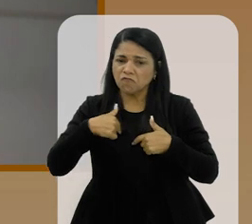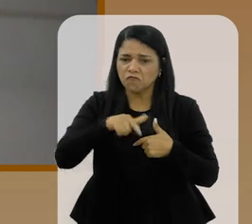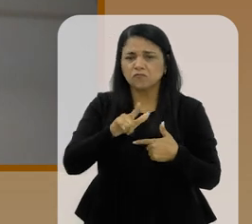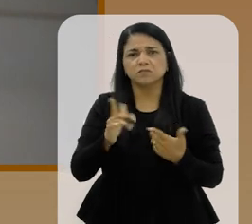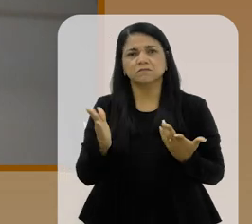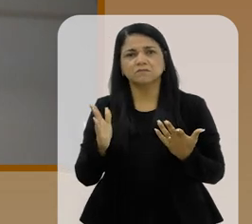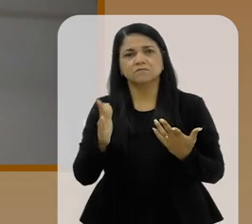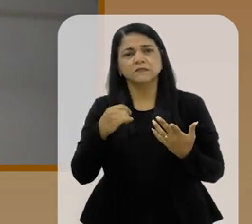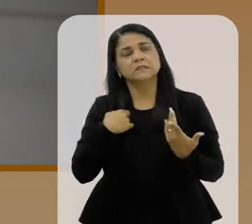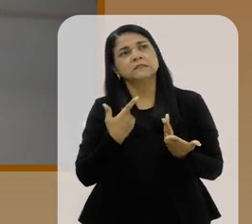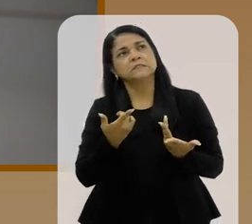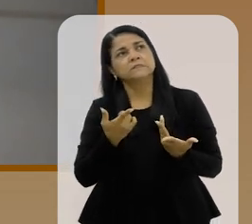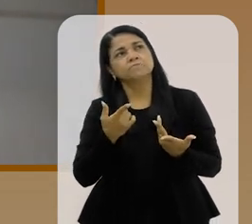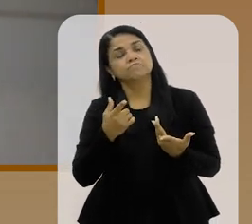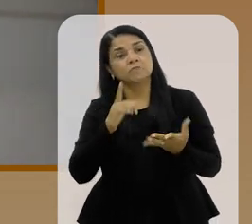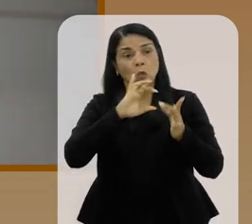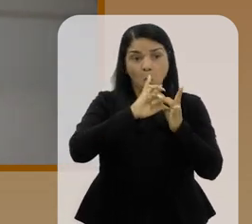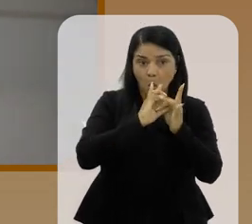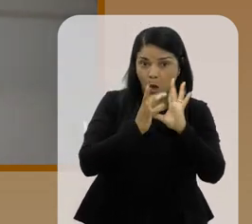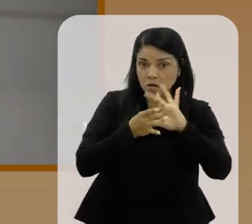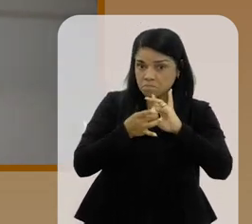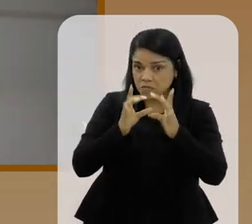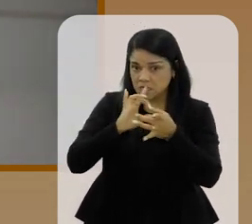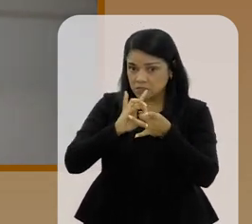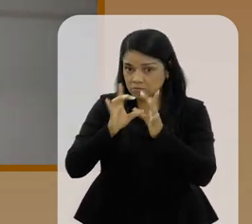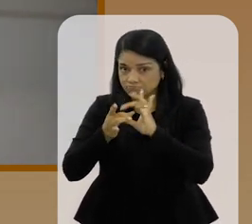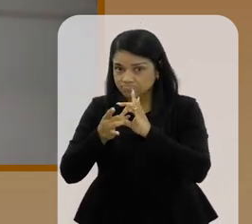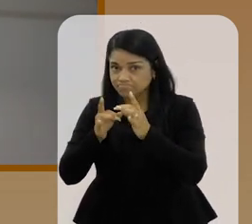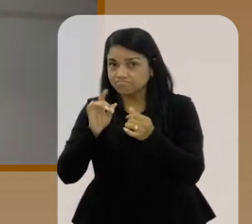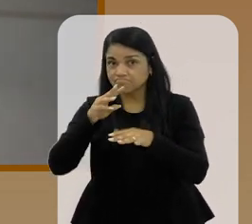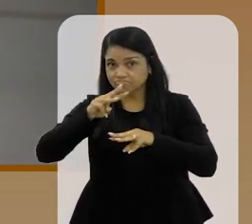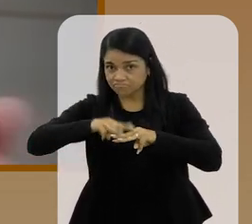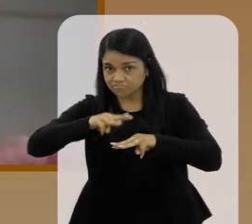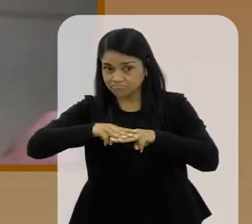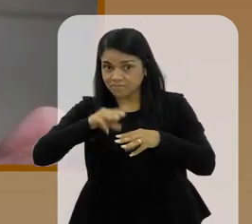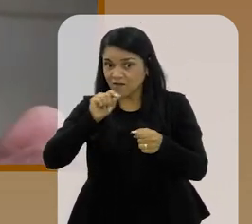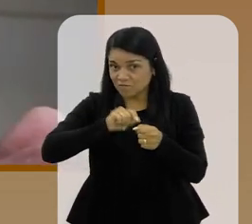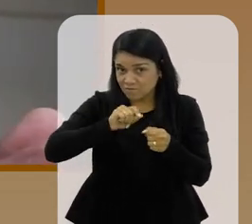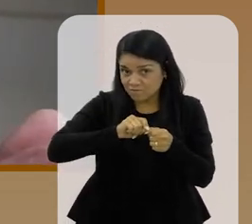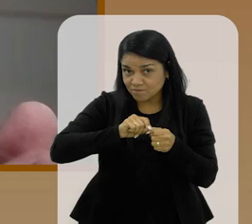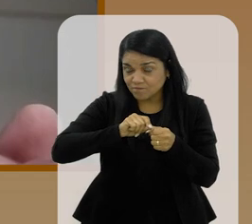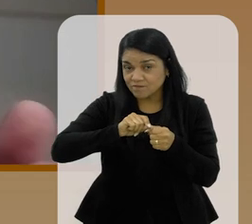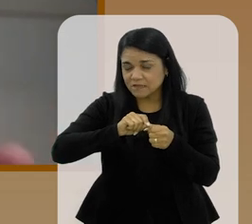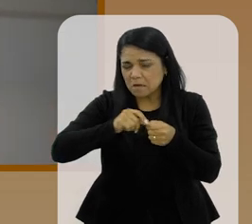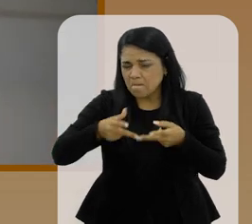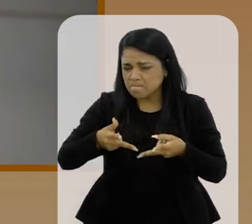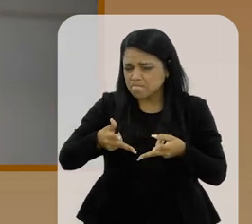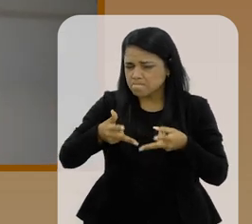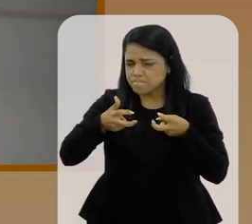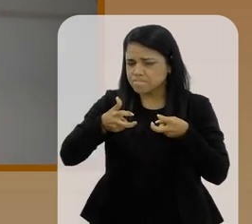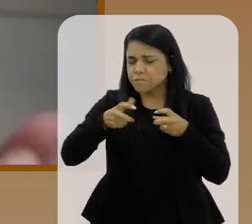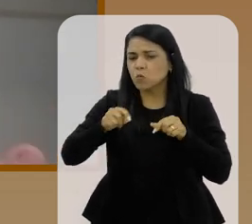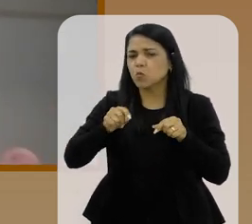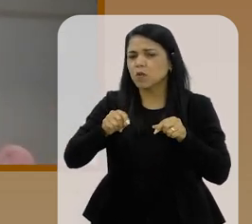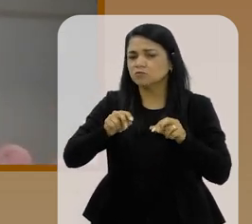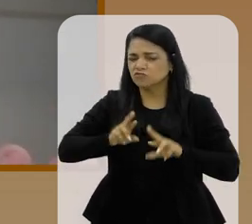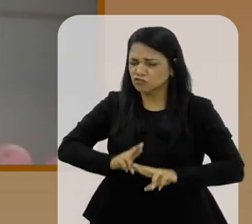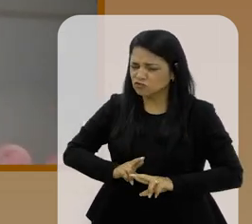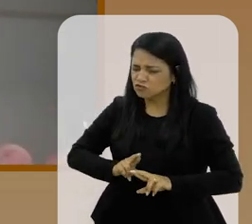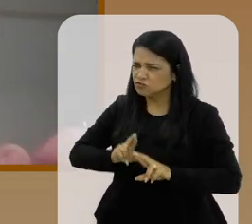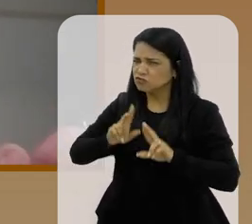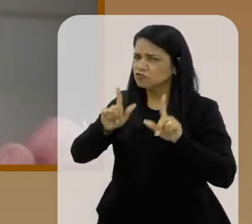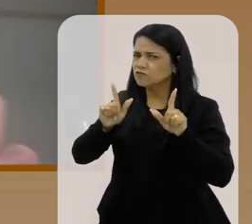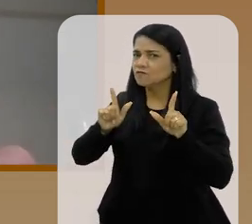sabia o que esperar. Ao fazer a Olimpíada, eu percebi que tinha, digamos, era diferente